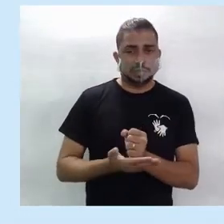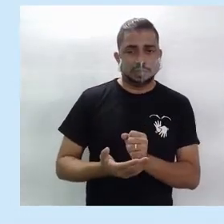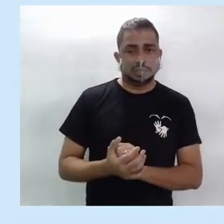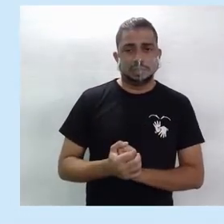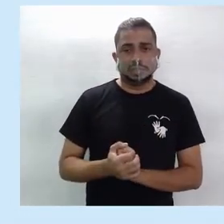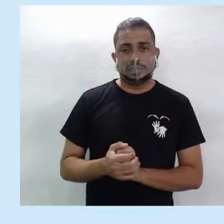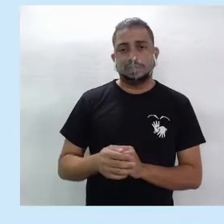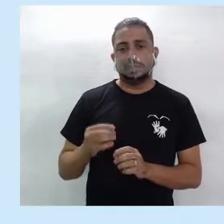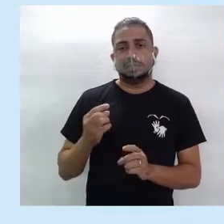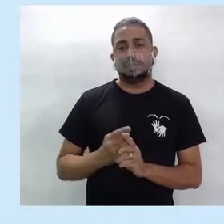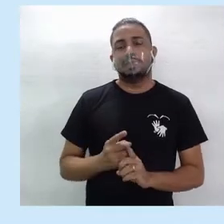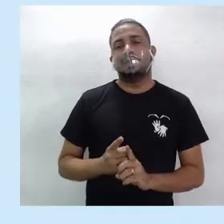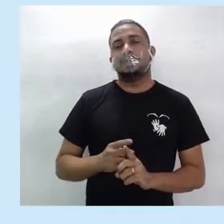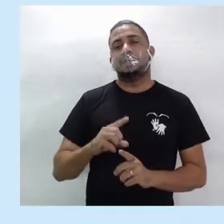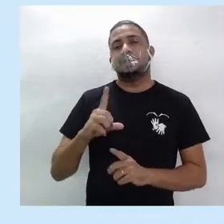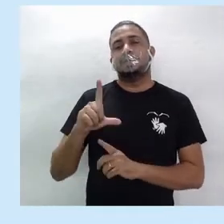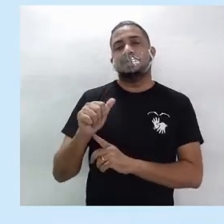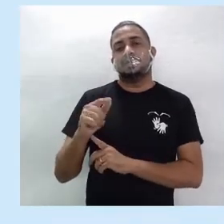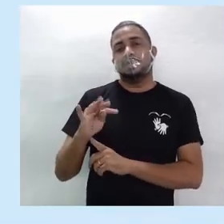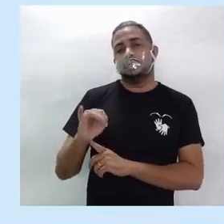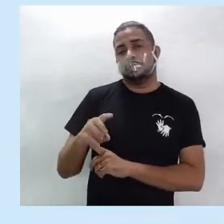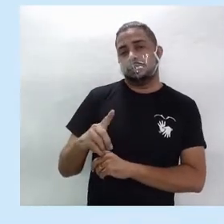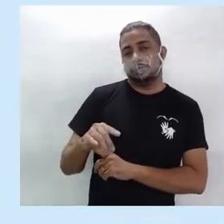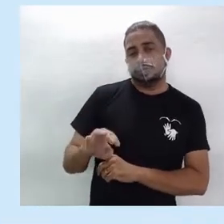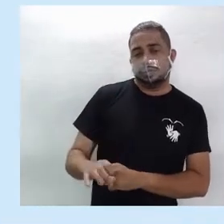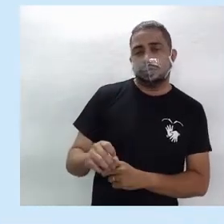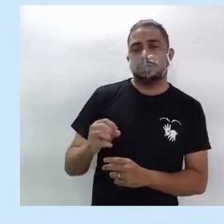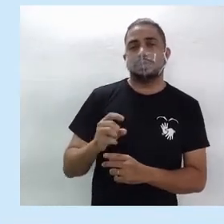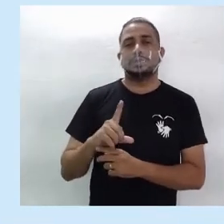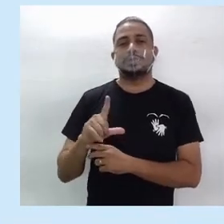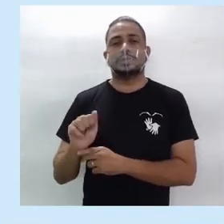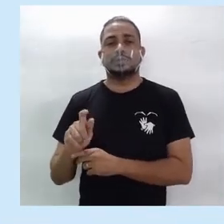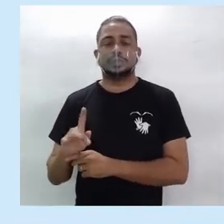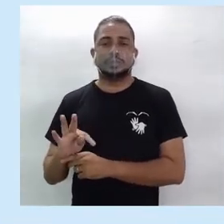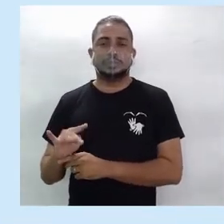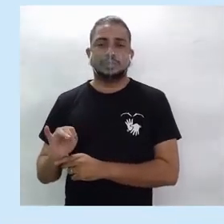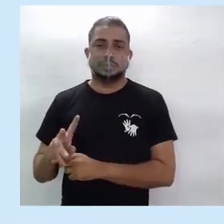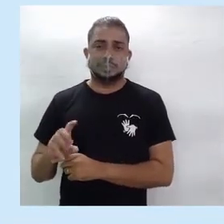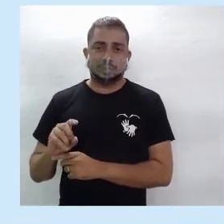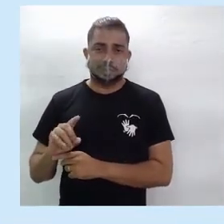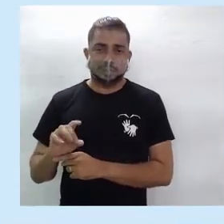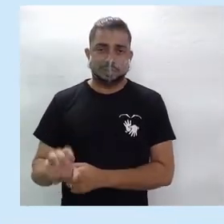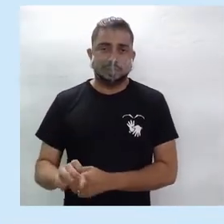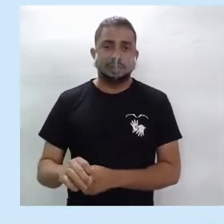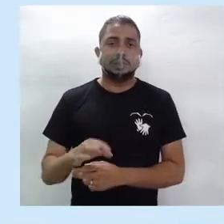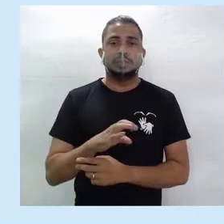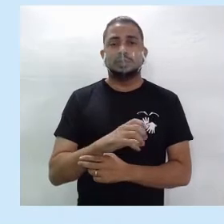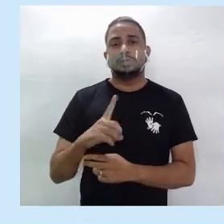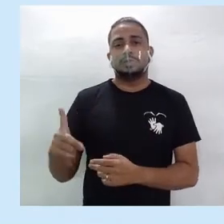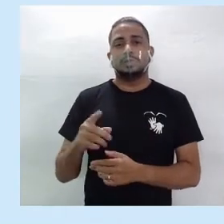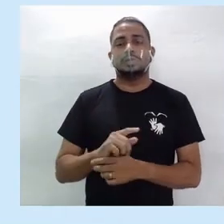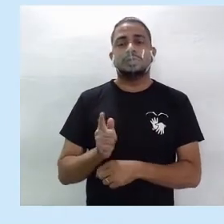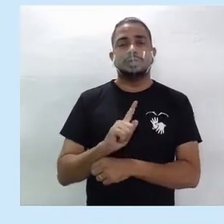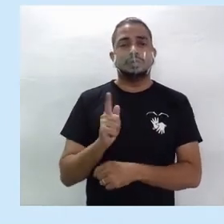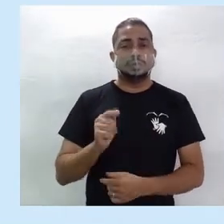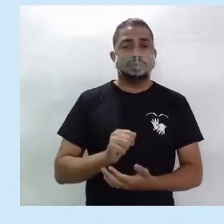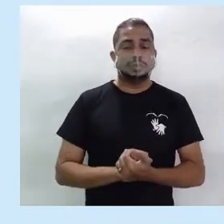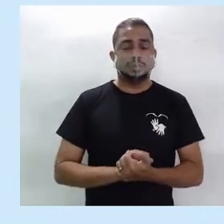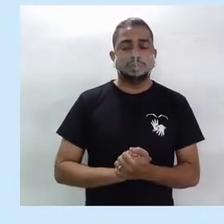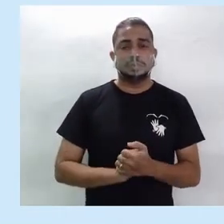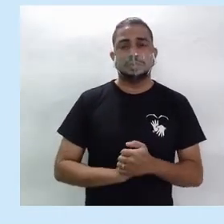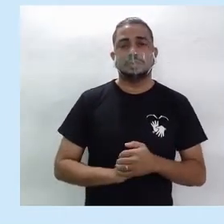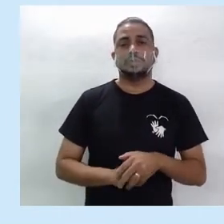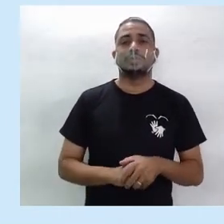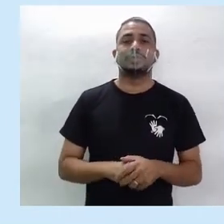em latitude e longitude quando falamos de localização, quando falamos de coordenadas geográficas. Ok, oitavo